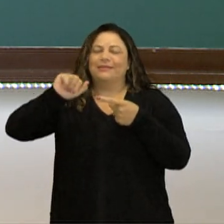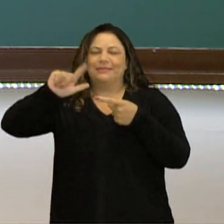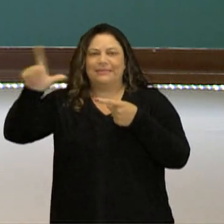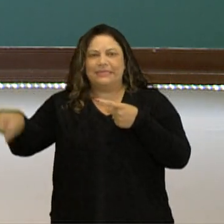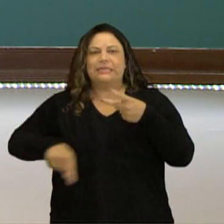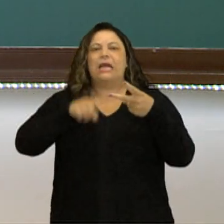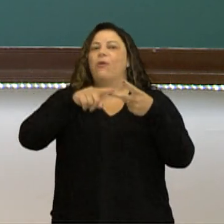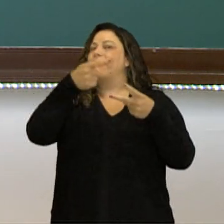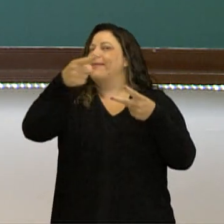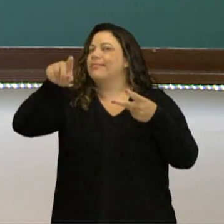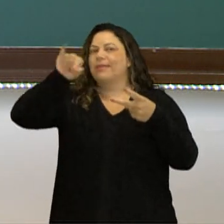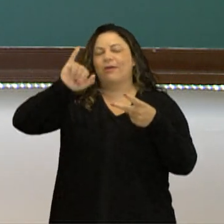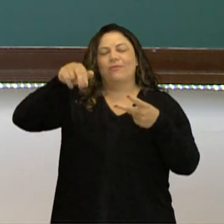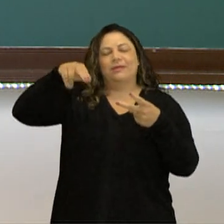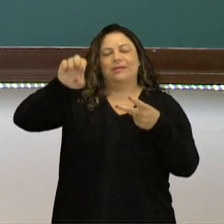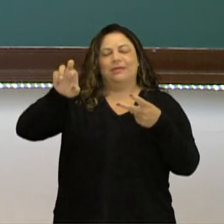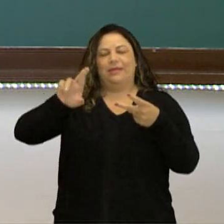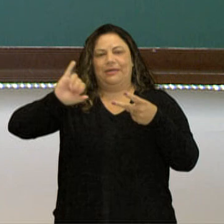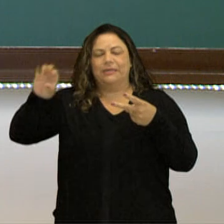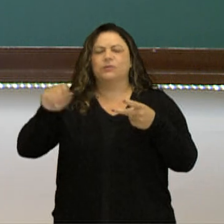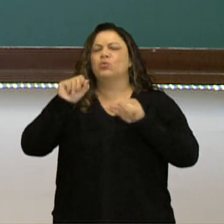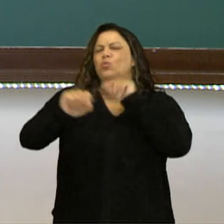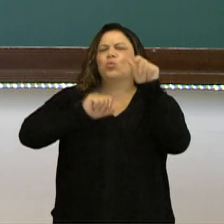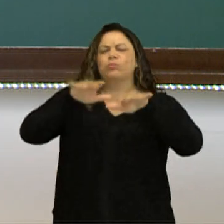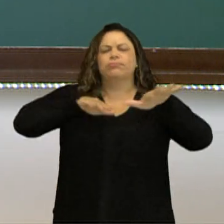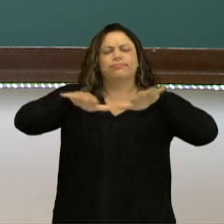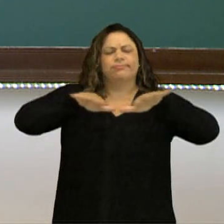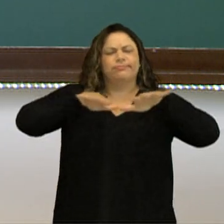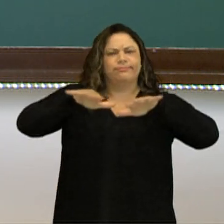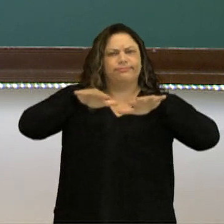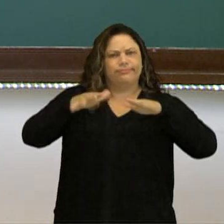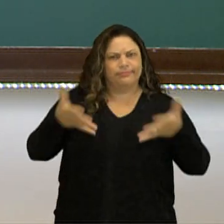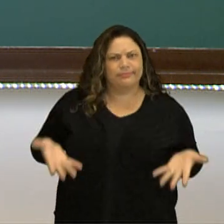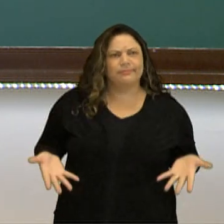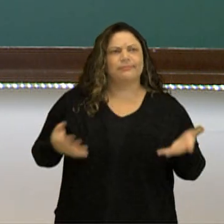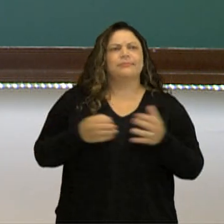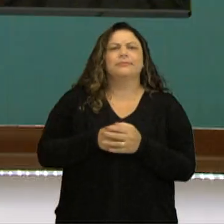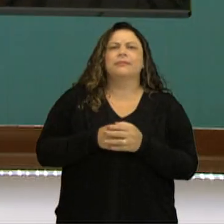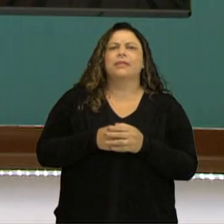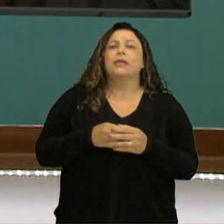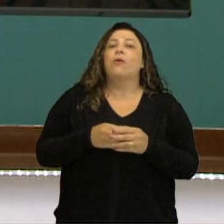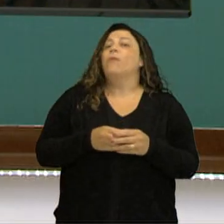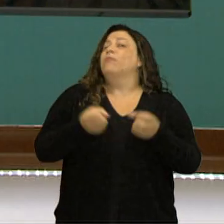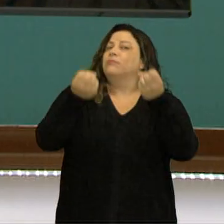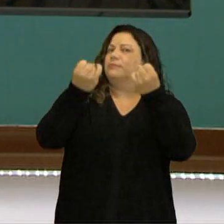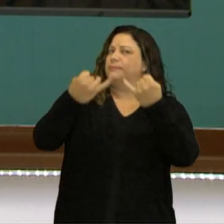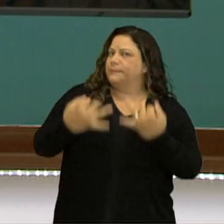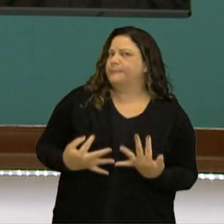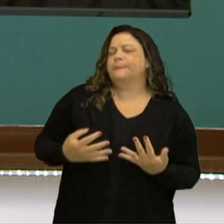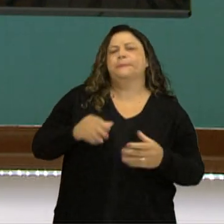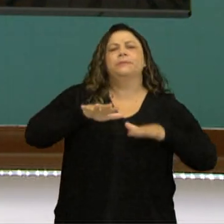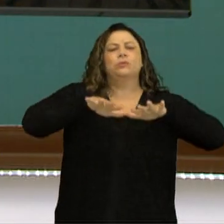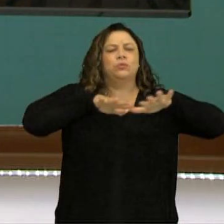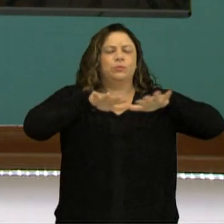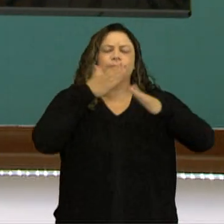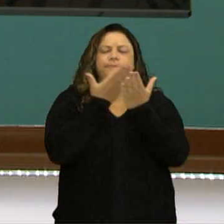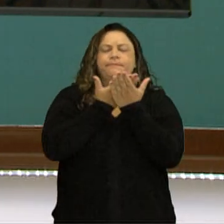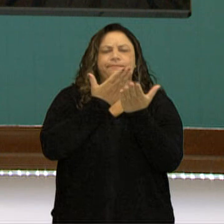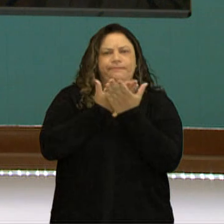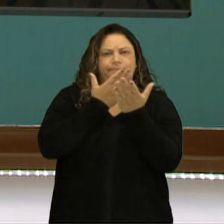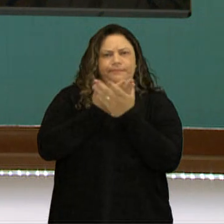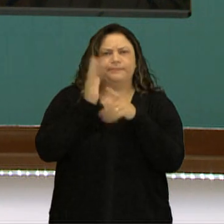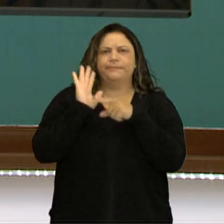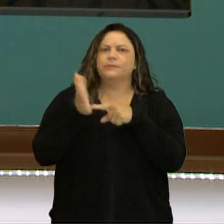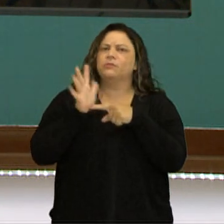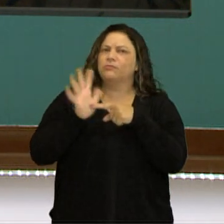afetam o movimento. Vamos lá comigo? Então, primeira coisa, vamos falar um pouquinho sobre o movimento. O estudo do movimento é dado pela